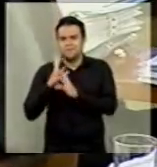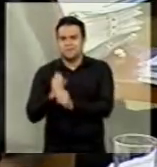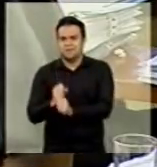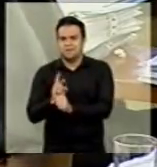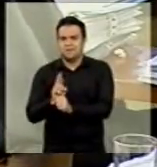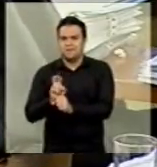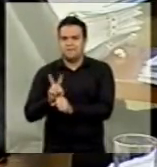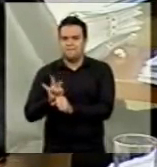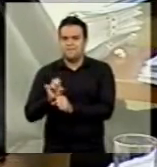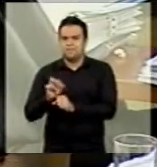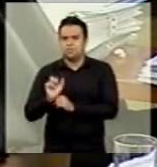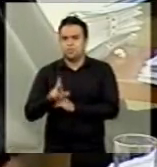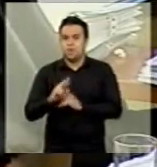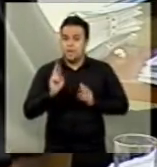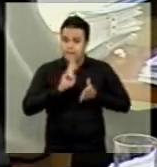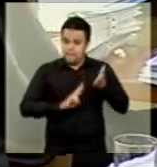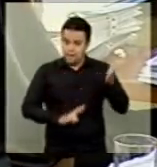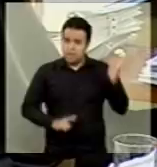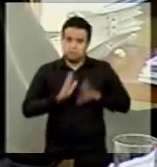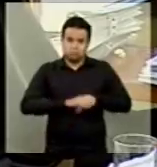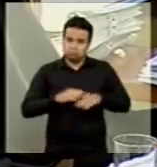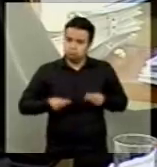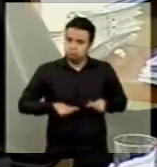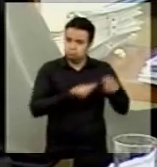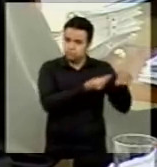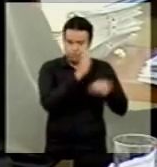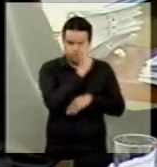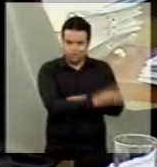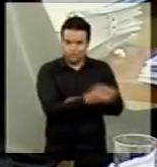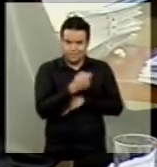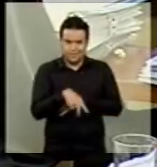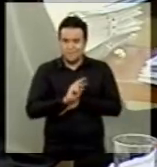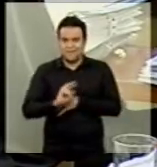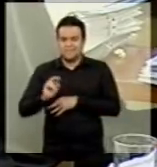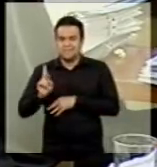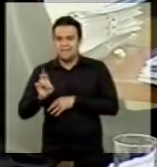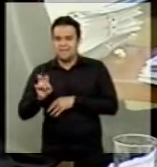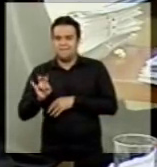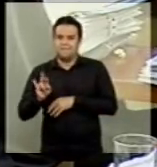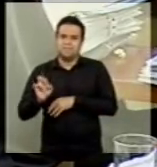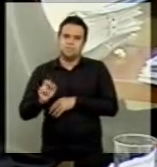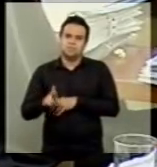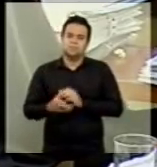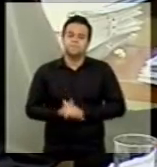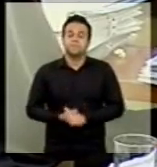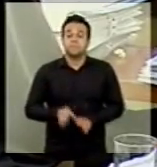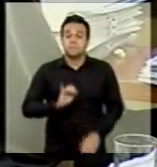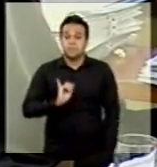O relator leva diretamente, sem necessidade de passar pelo revisor. Segundo inquérito que está em meu gabinete,